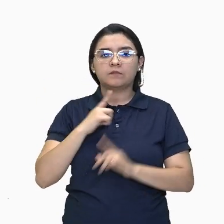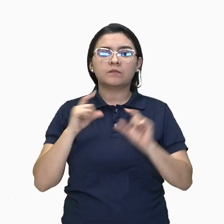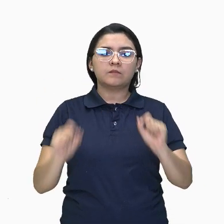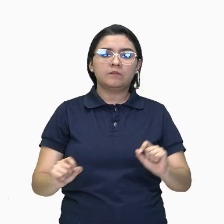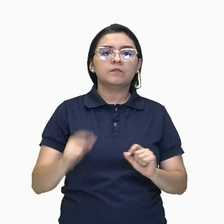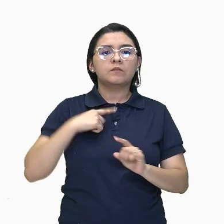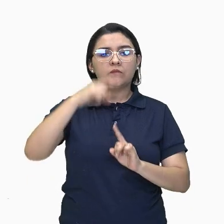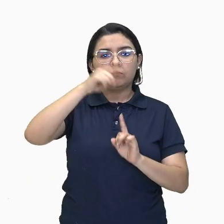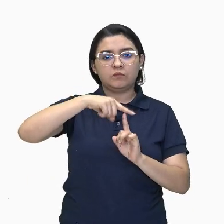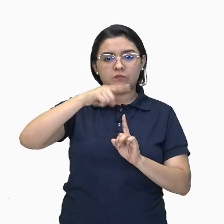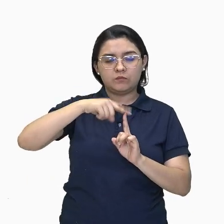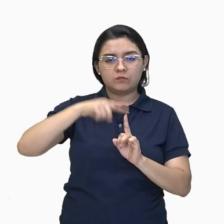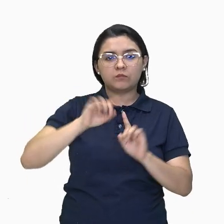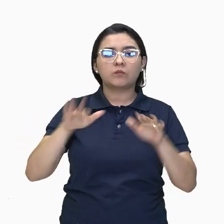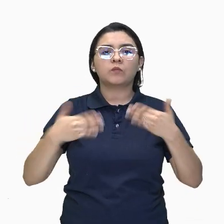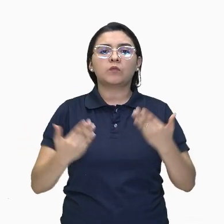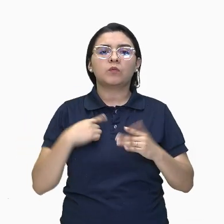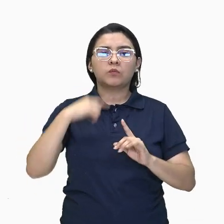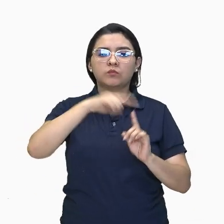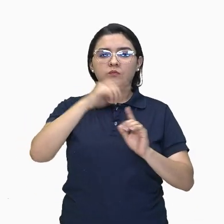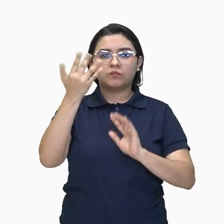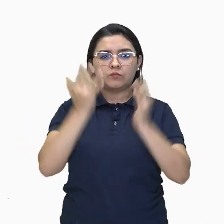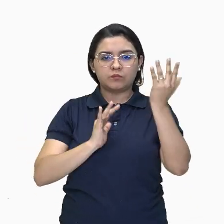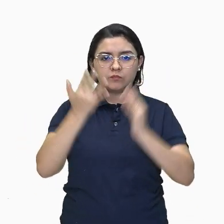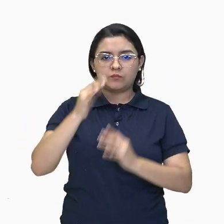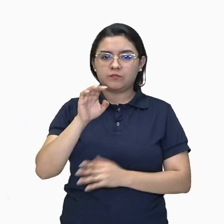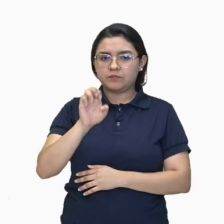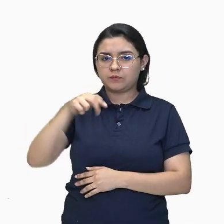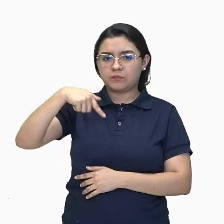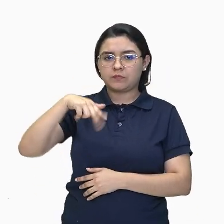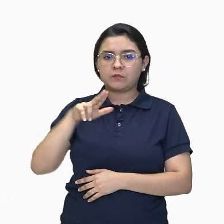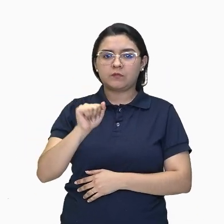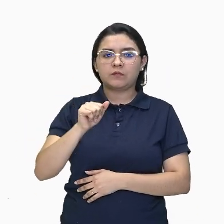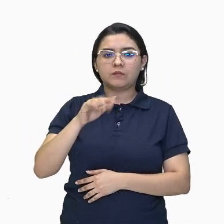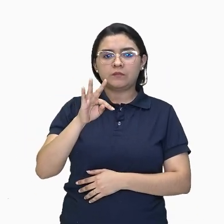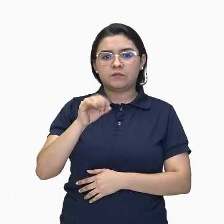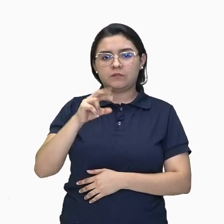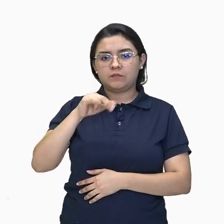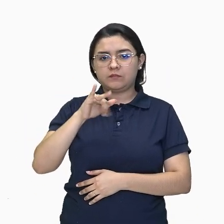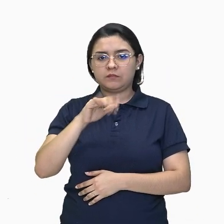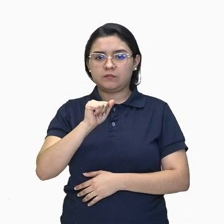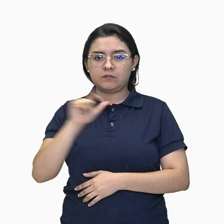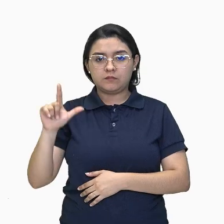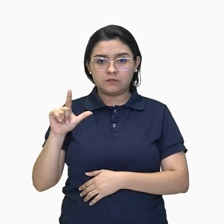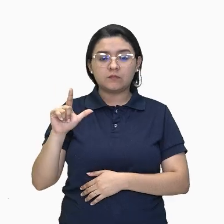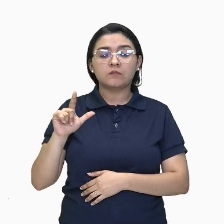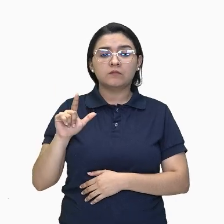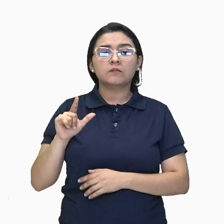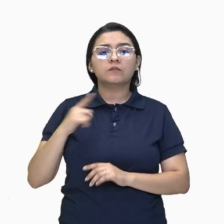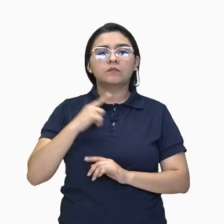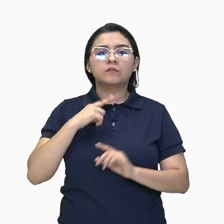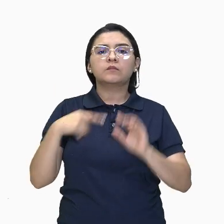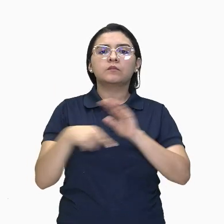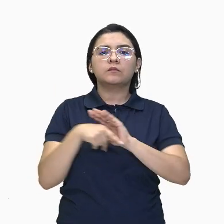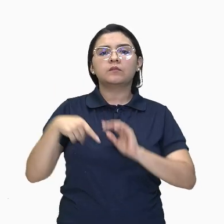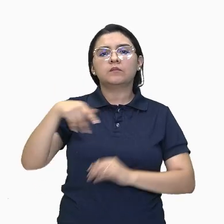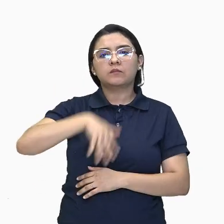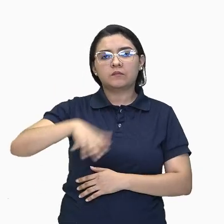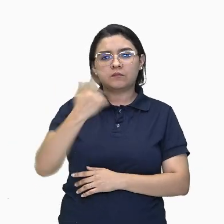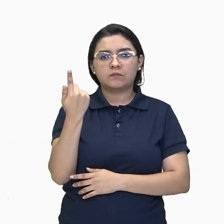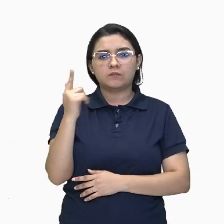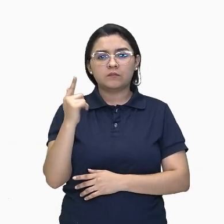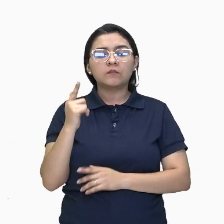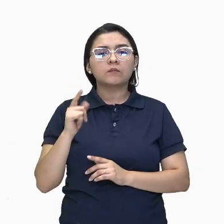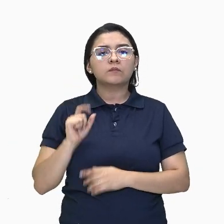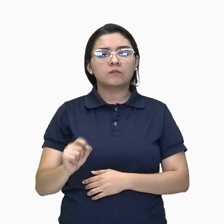o tipo de clima, né? Que é o clima equatorial. Lembrando que dentro da geografia, né, nós temos